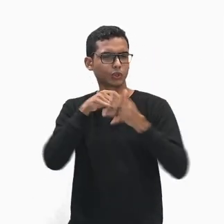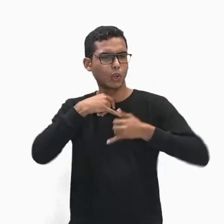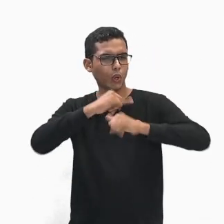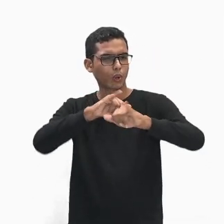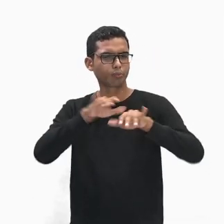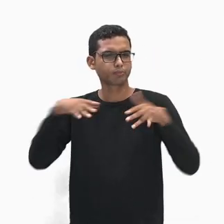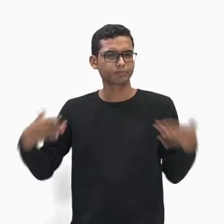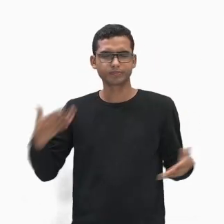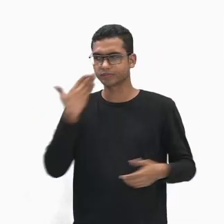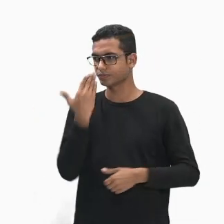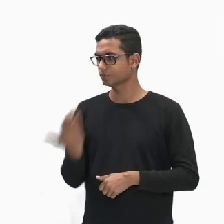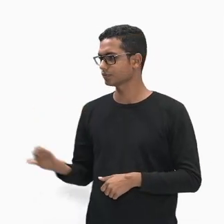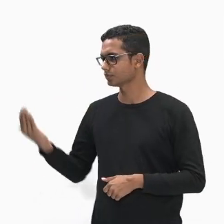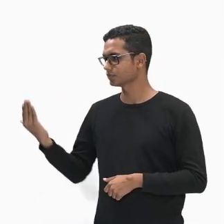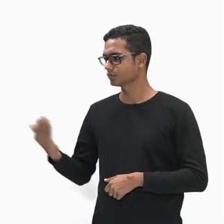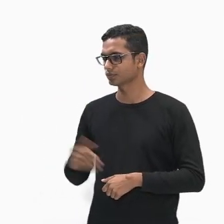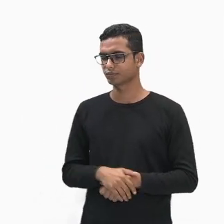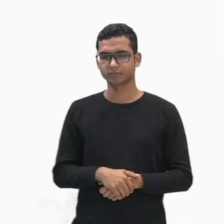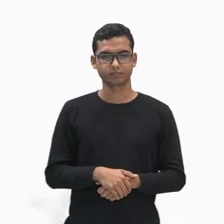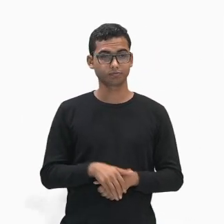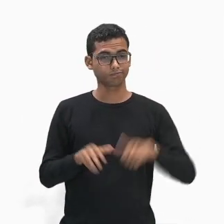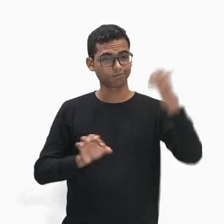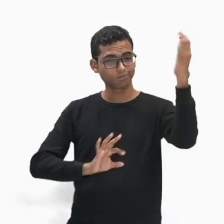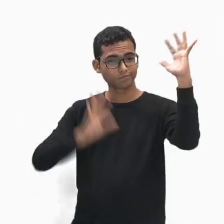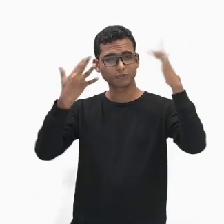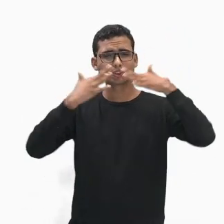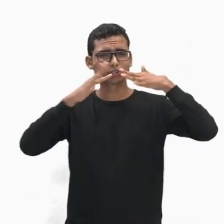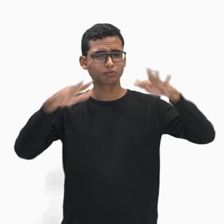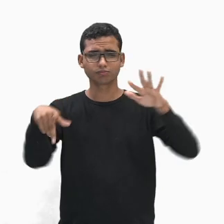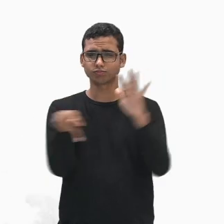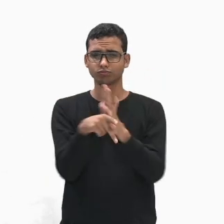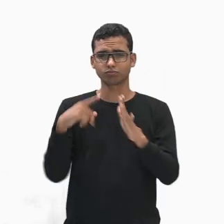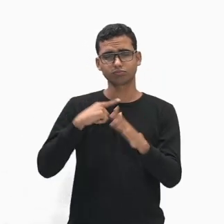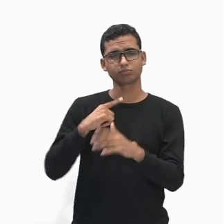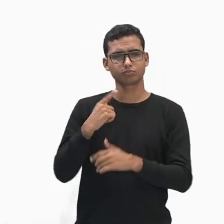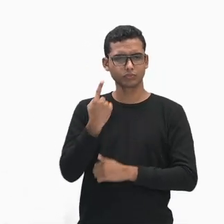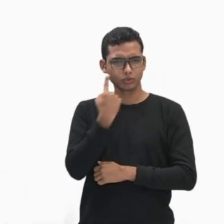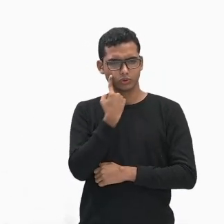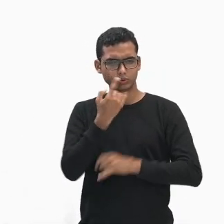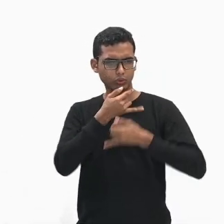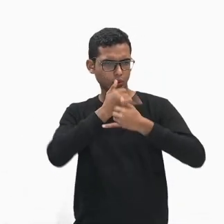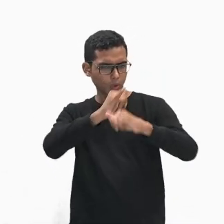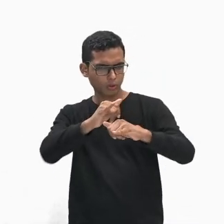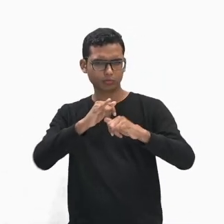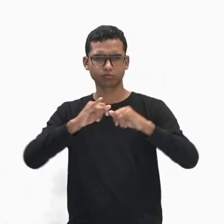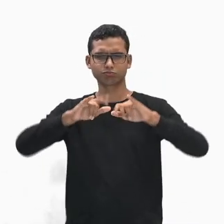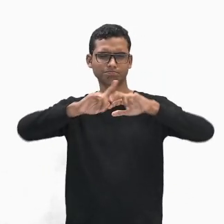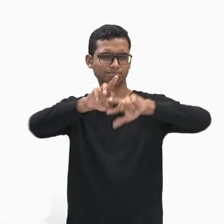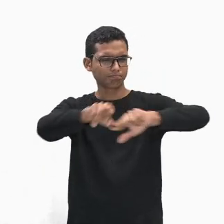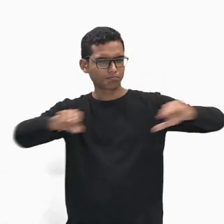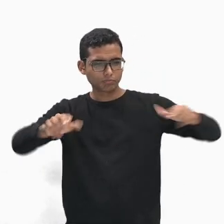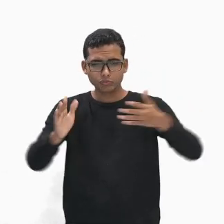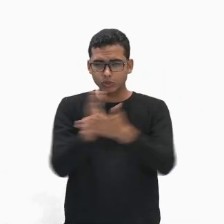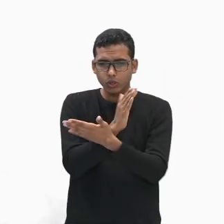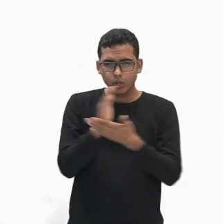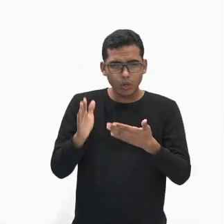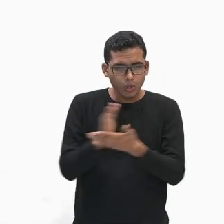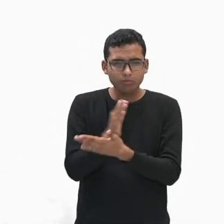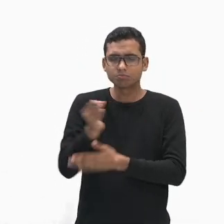Vejam aí, fenômenos elétricos são diversos e alguns não podem